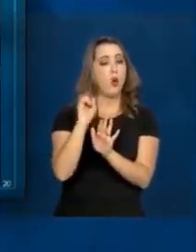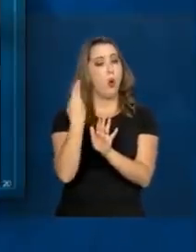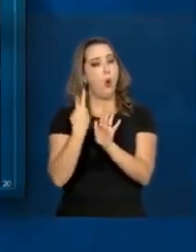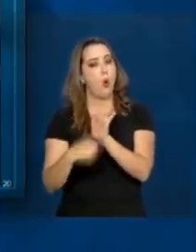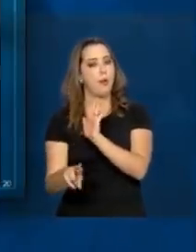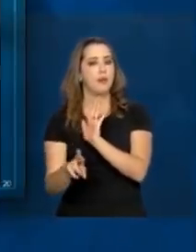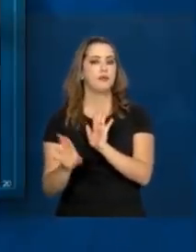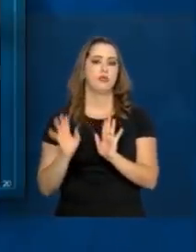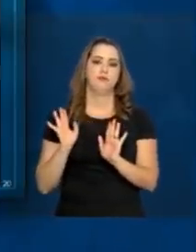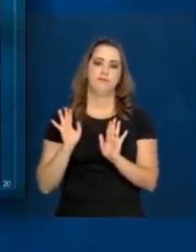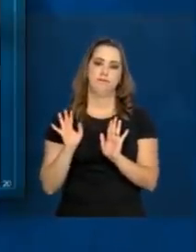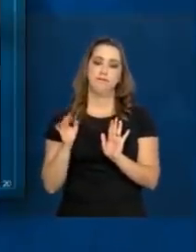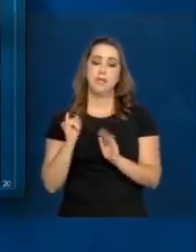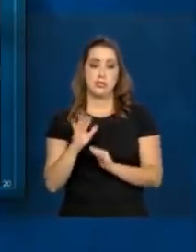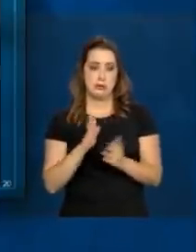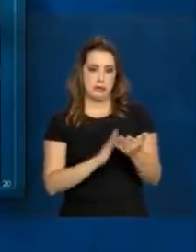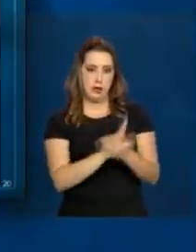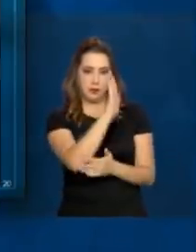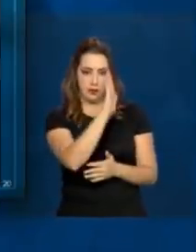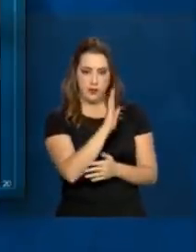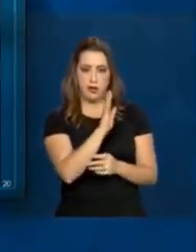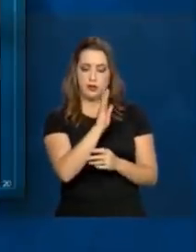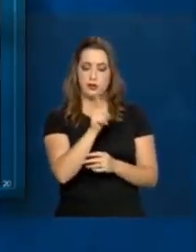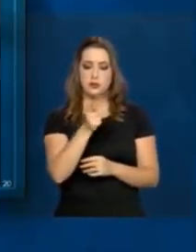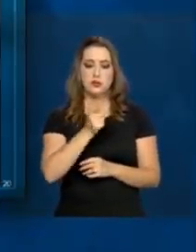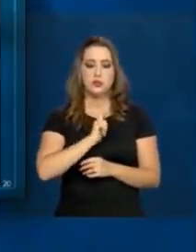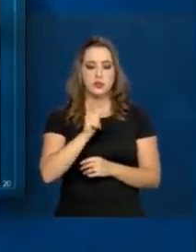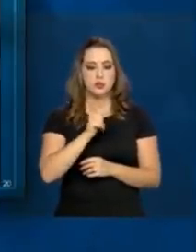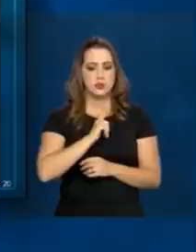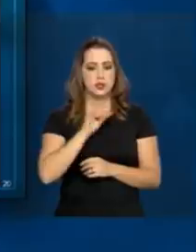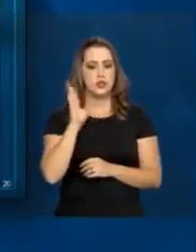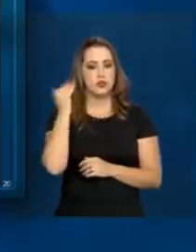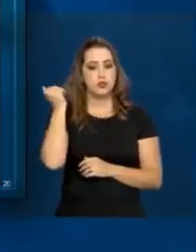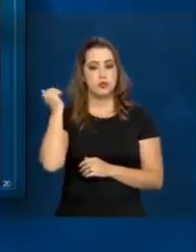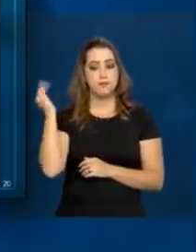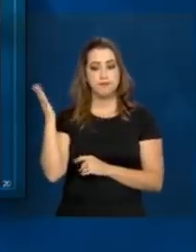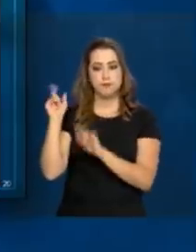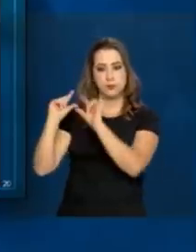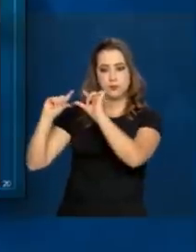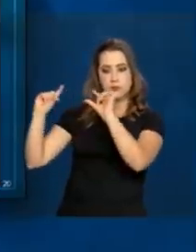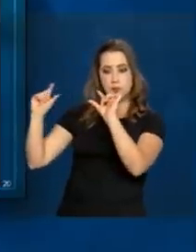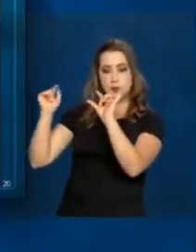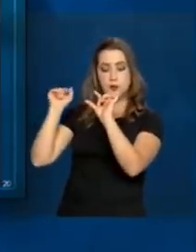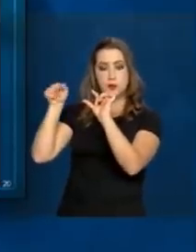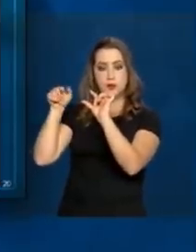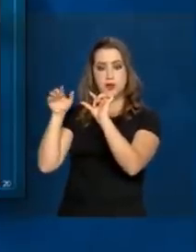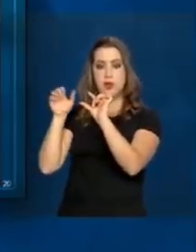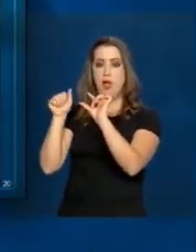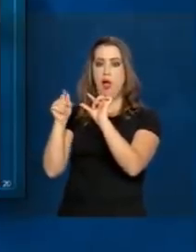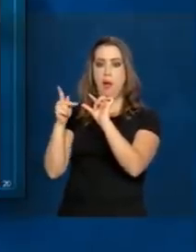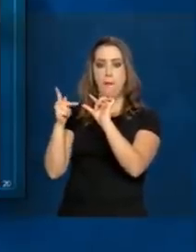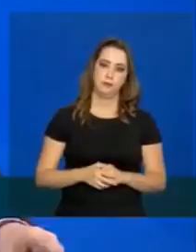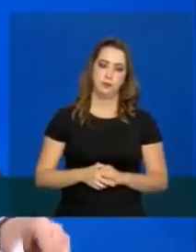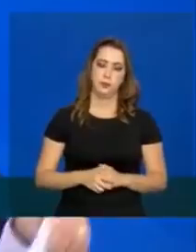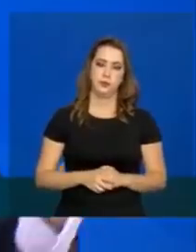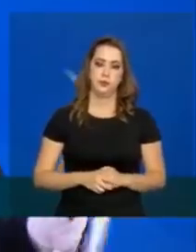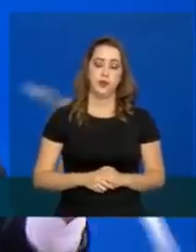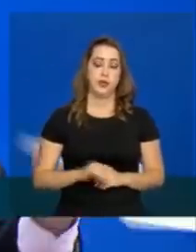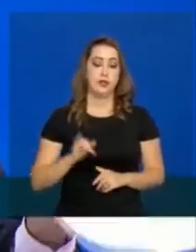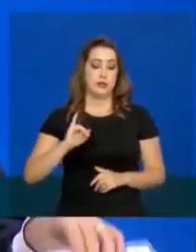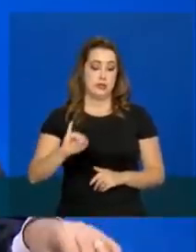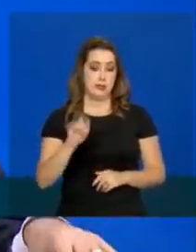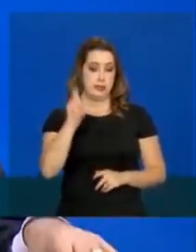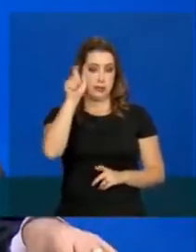Se foi aprovada, ela está com o status, assim como na imagem, aprovado. Se